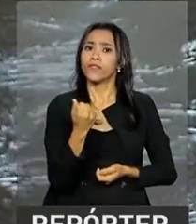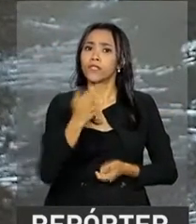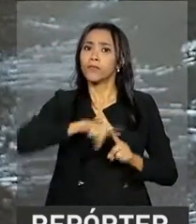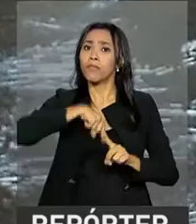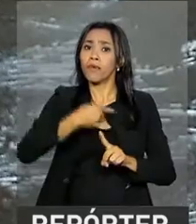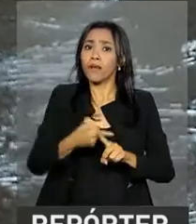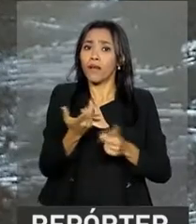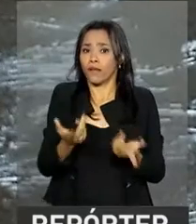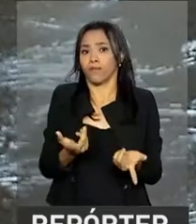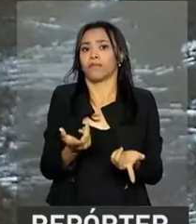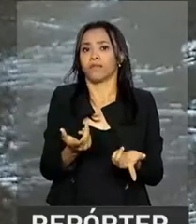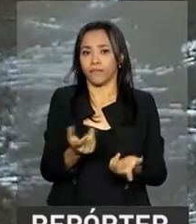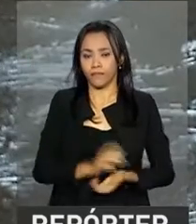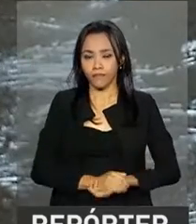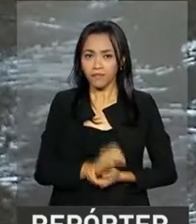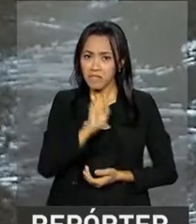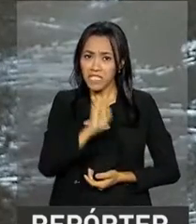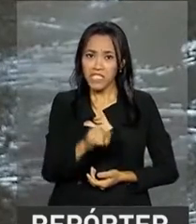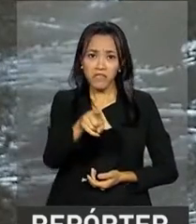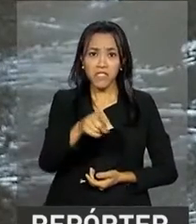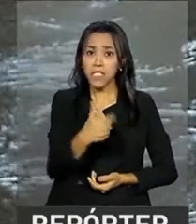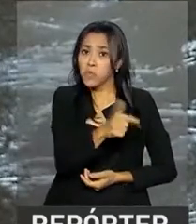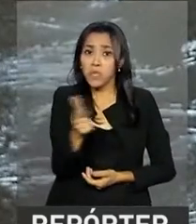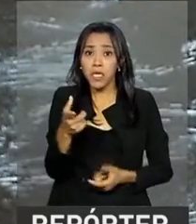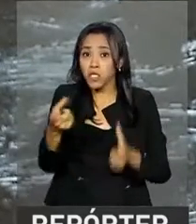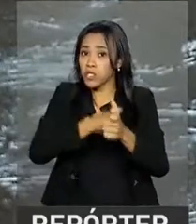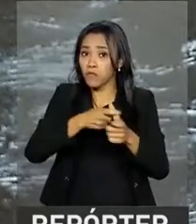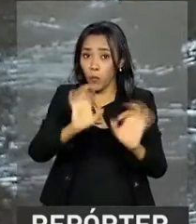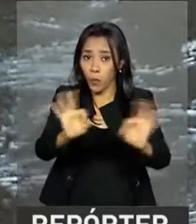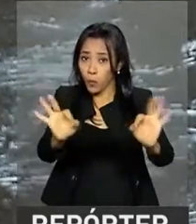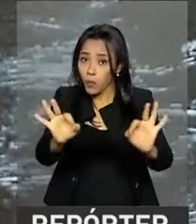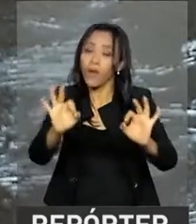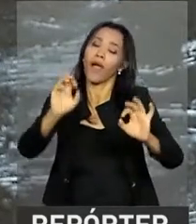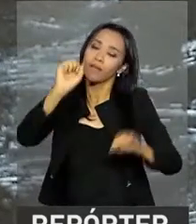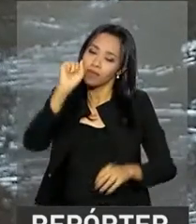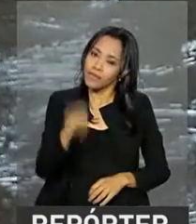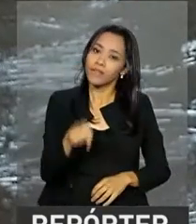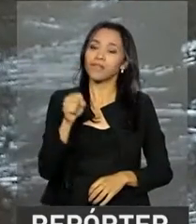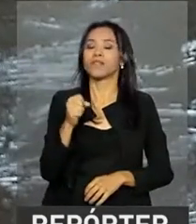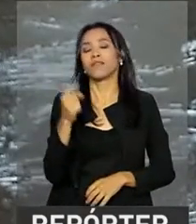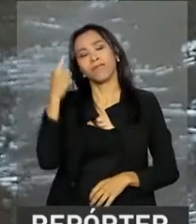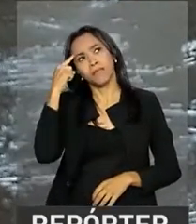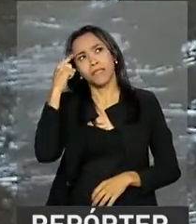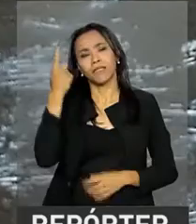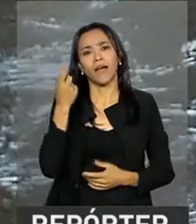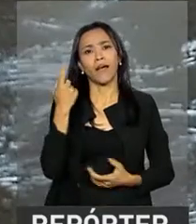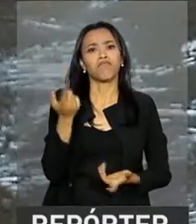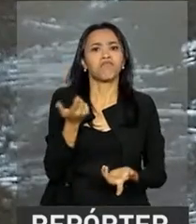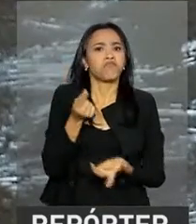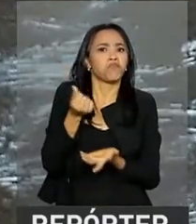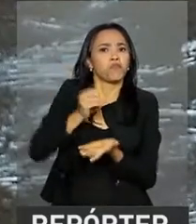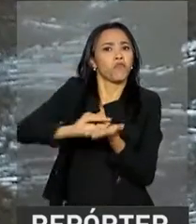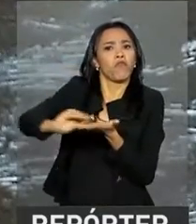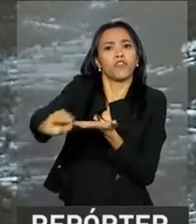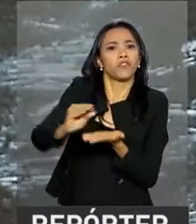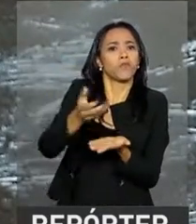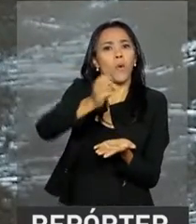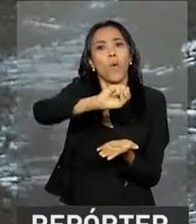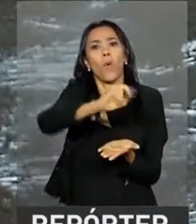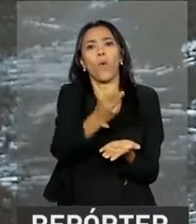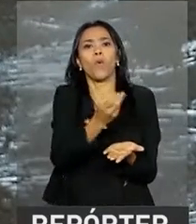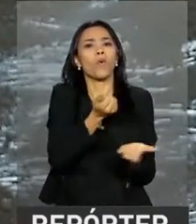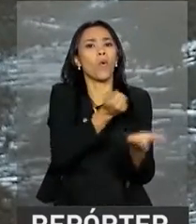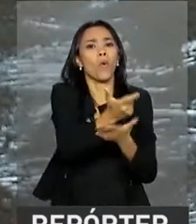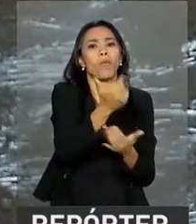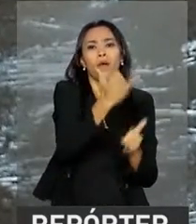mais dinheiro à sua disposição. Se você não tem nenhuma dívida, aí sim, aí você vai optar entre fazer um investimento ou